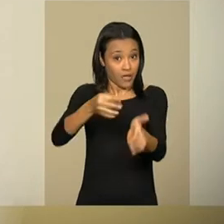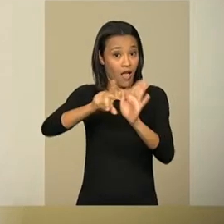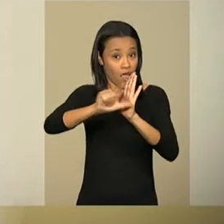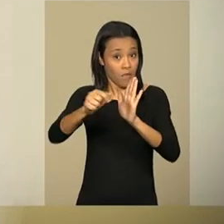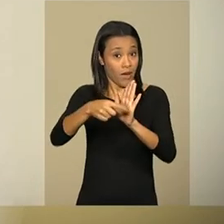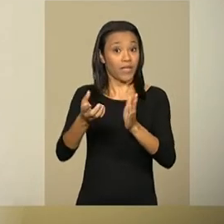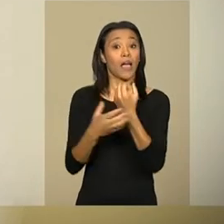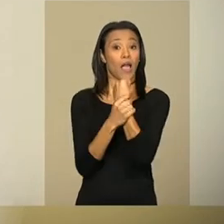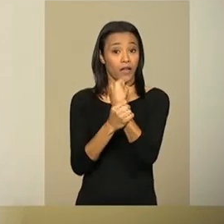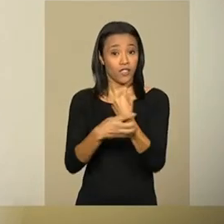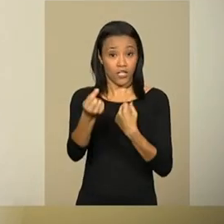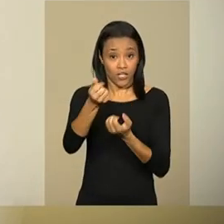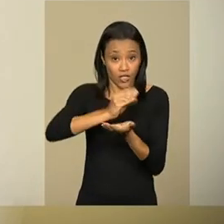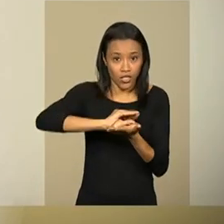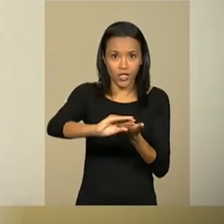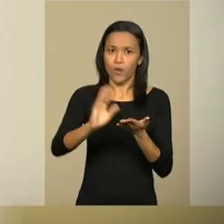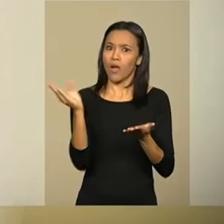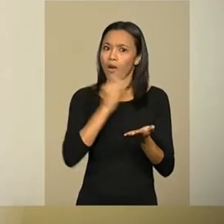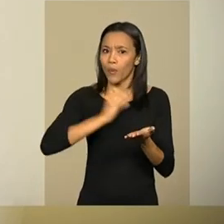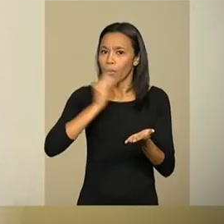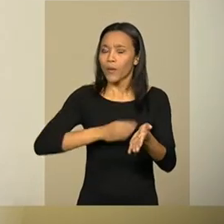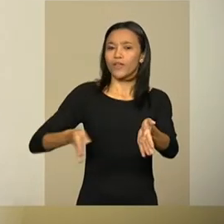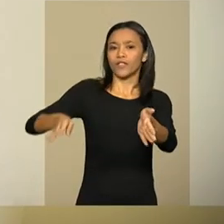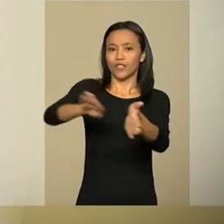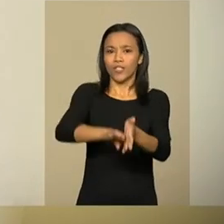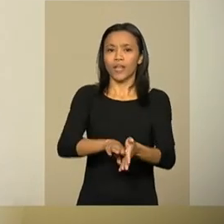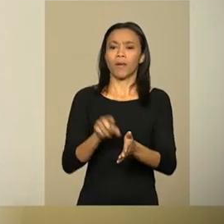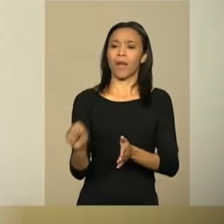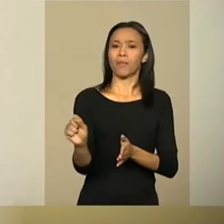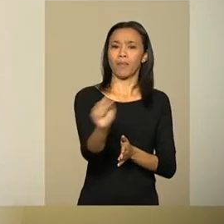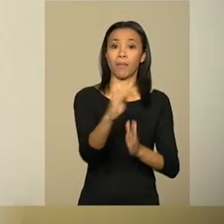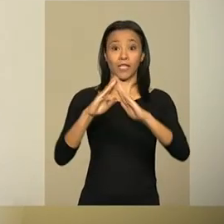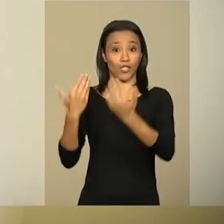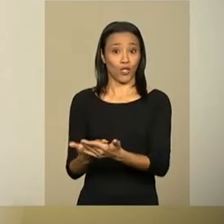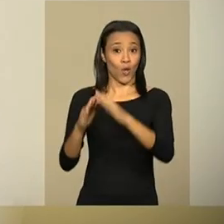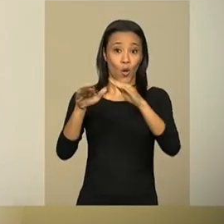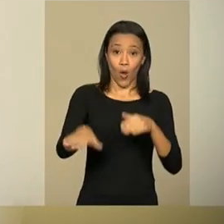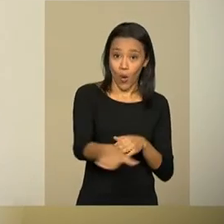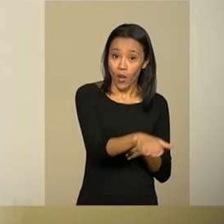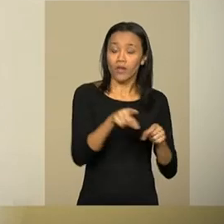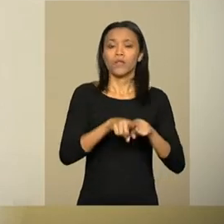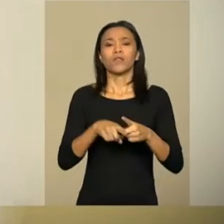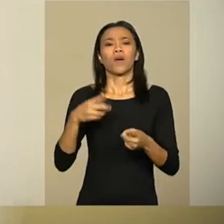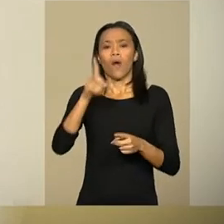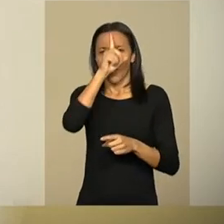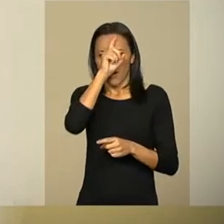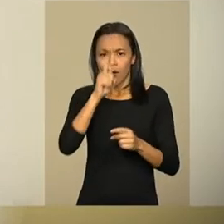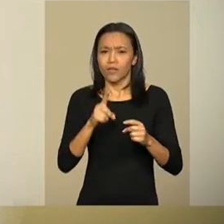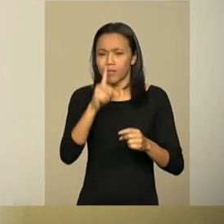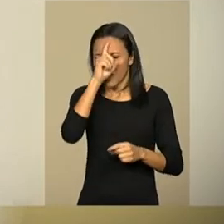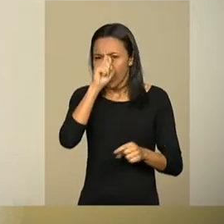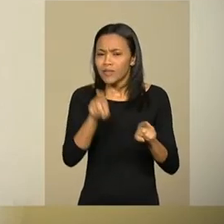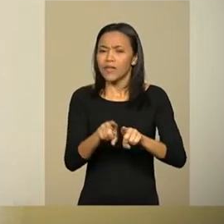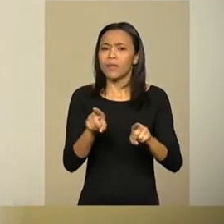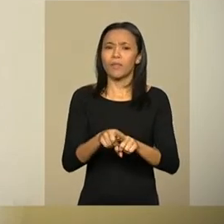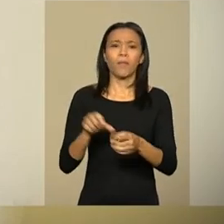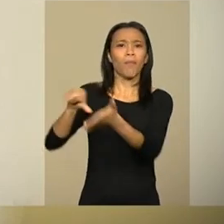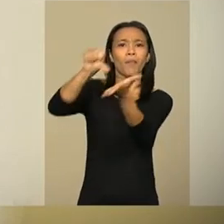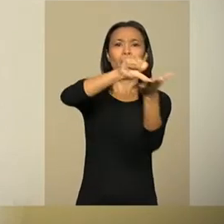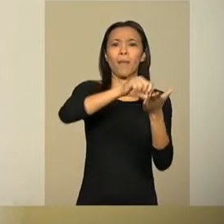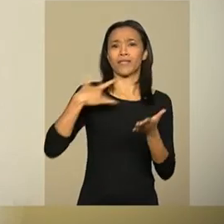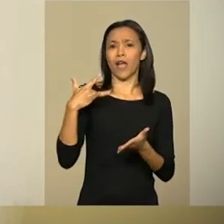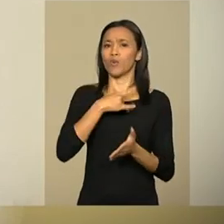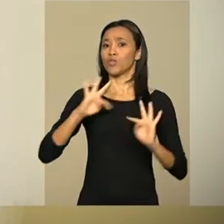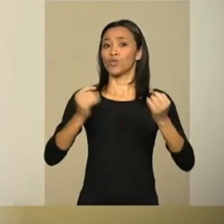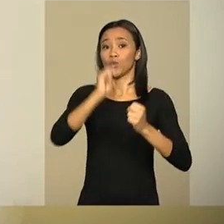comecem a chegar o quanto antes as creches as escolas aos hospitais e aos Poços de saúde de todo o